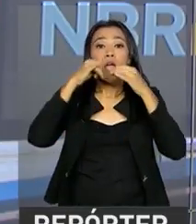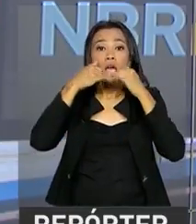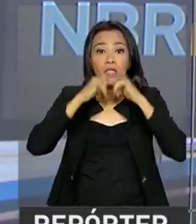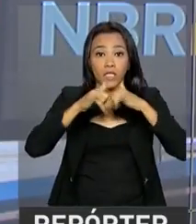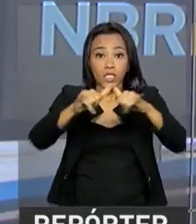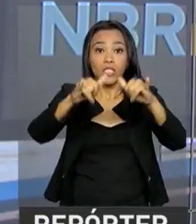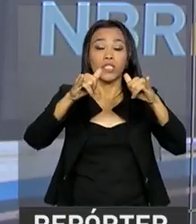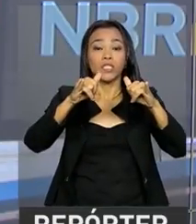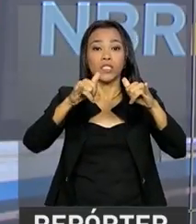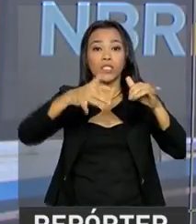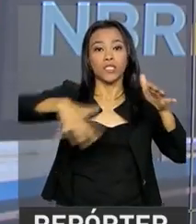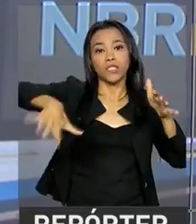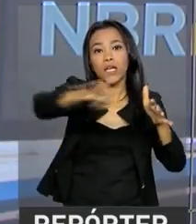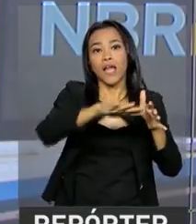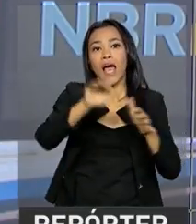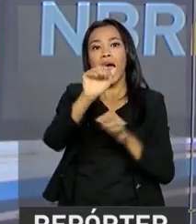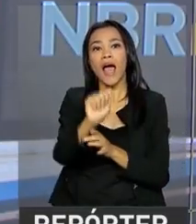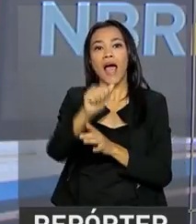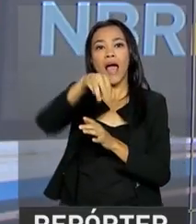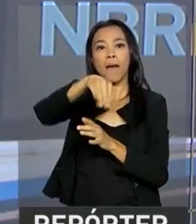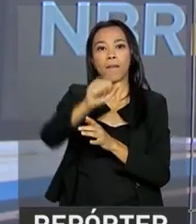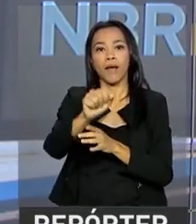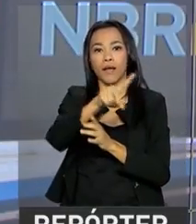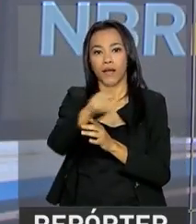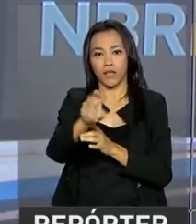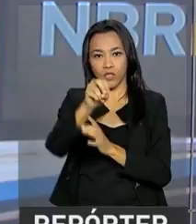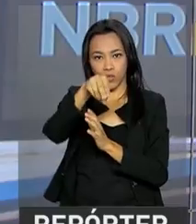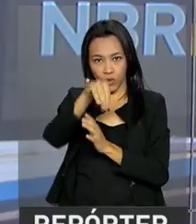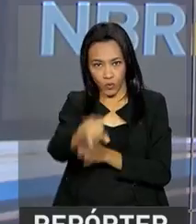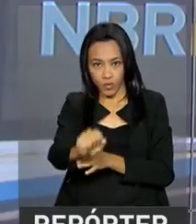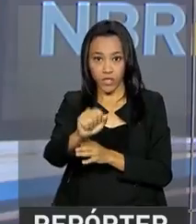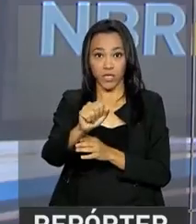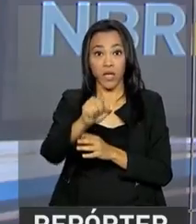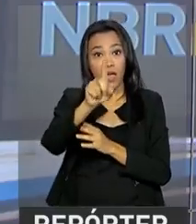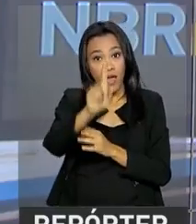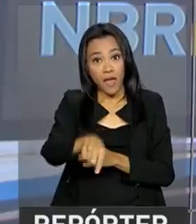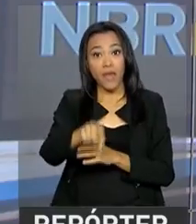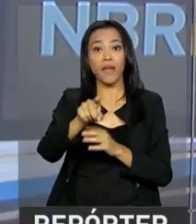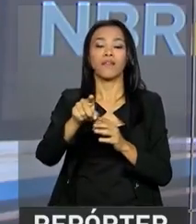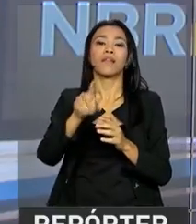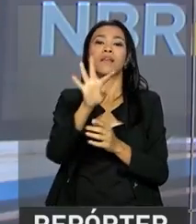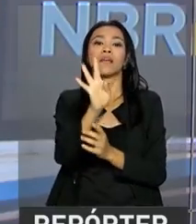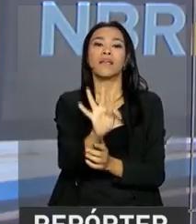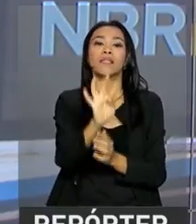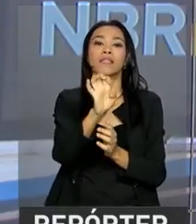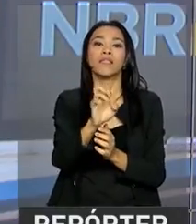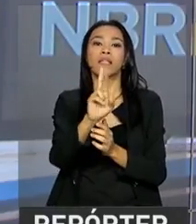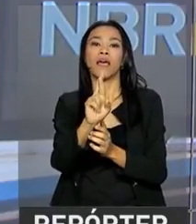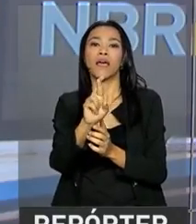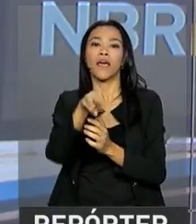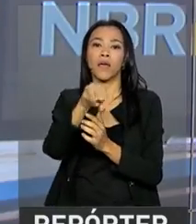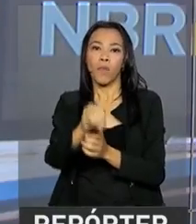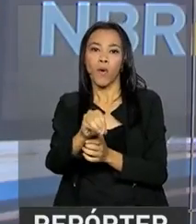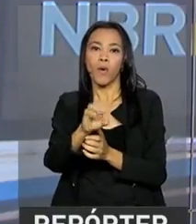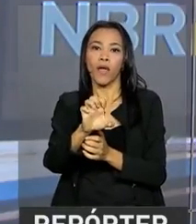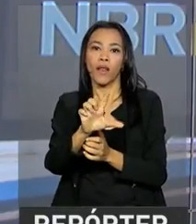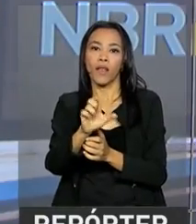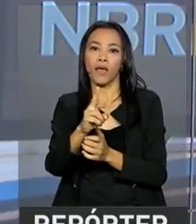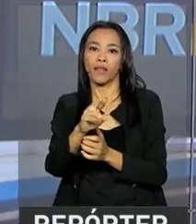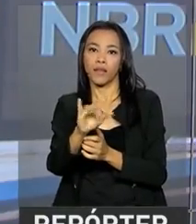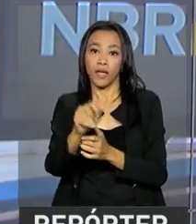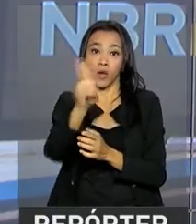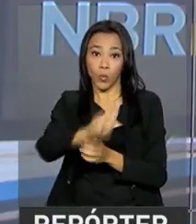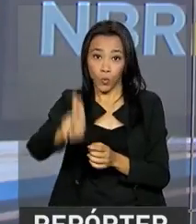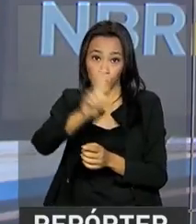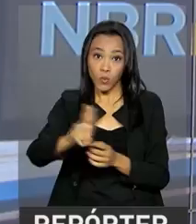Amazônia região com a maior Floresta úmida do mundo são as centrais termoelétricas movidas a diesel e